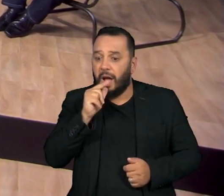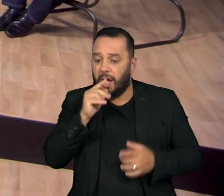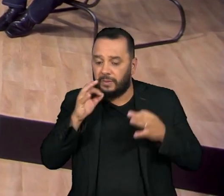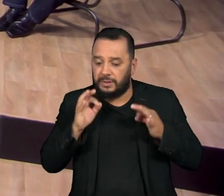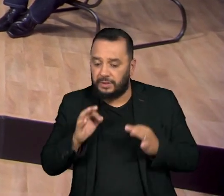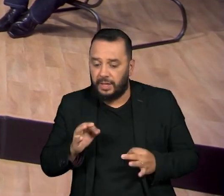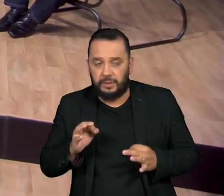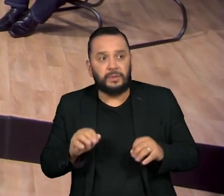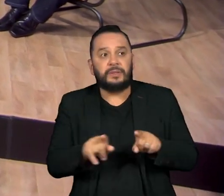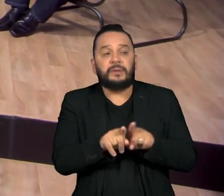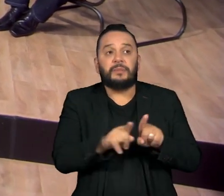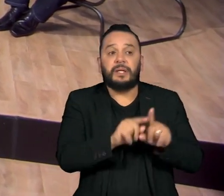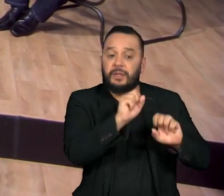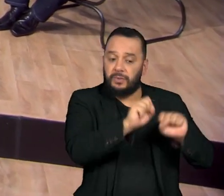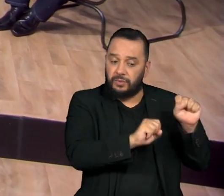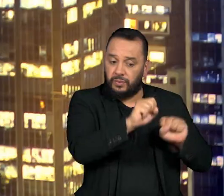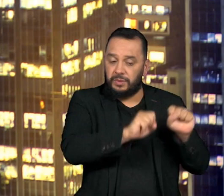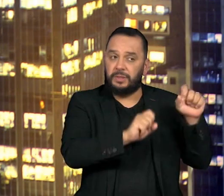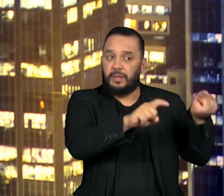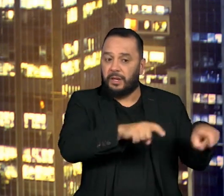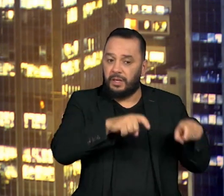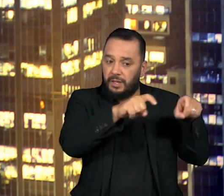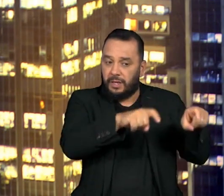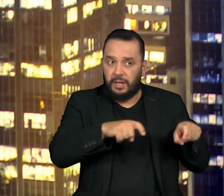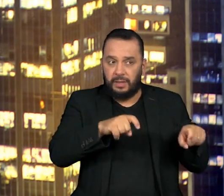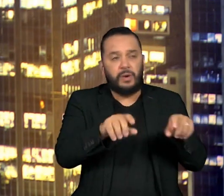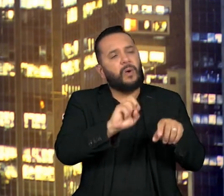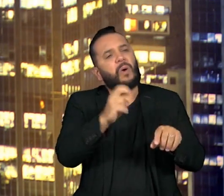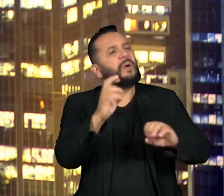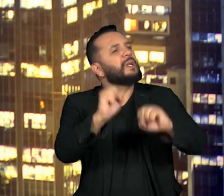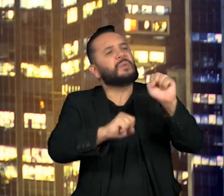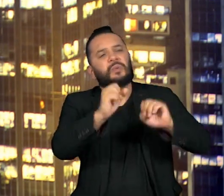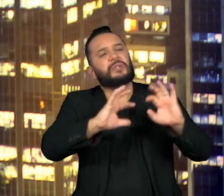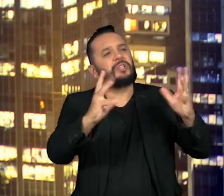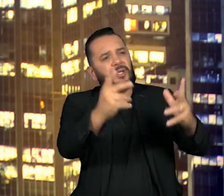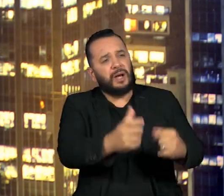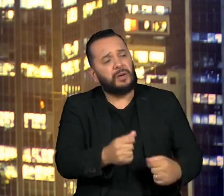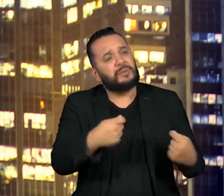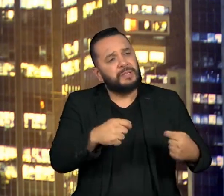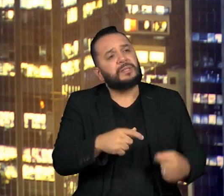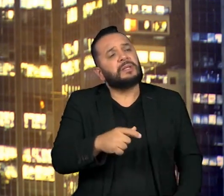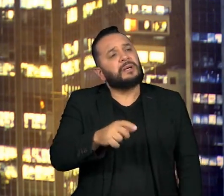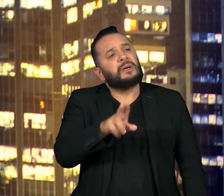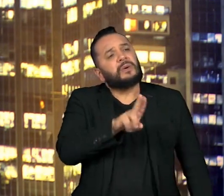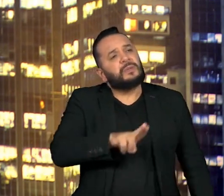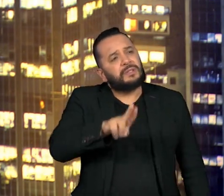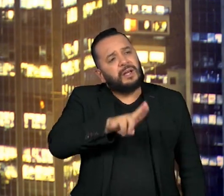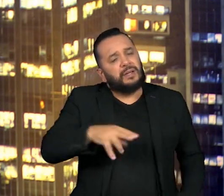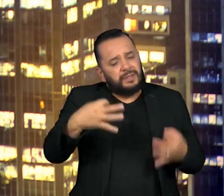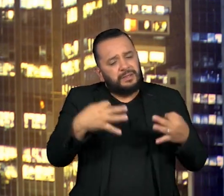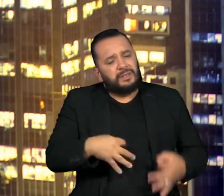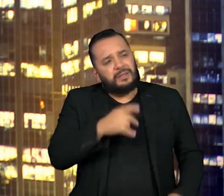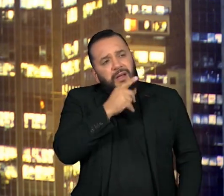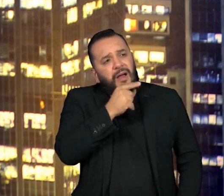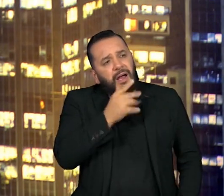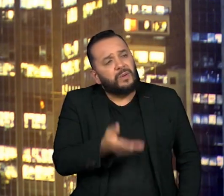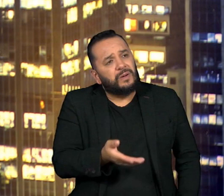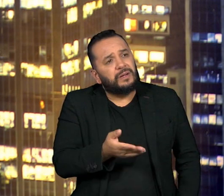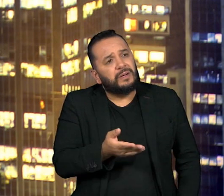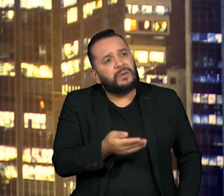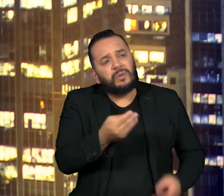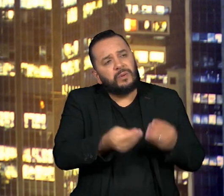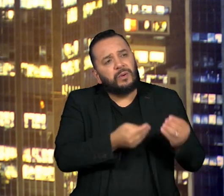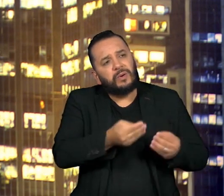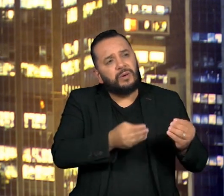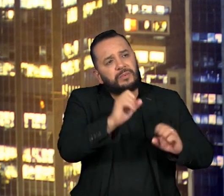pela indústria do agro ou pelas indústrias todas, não é? Então, o que a iniciativa privada